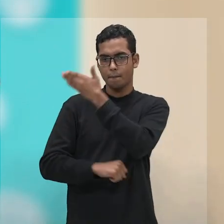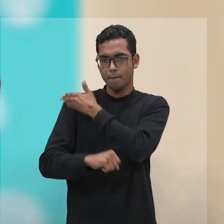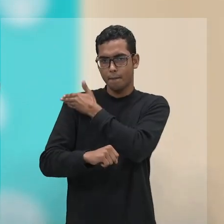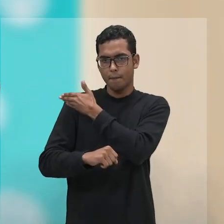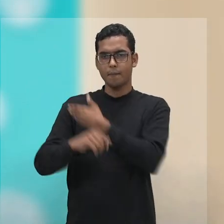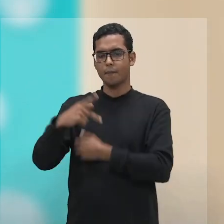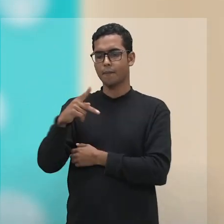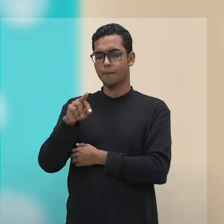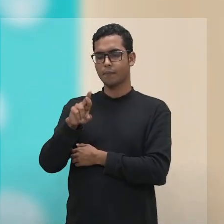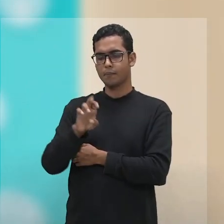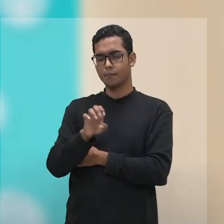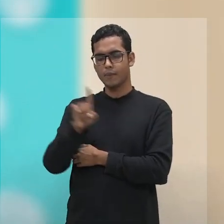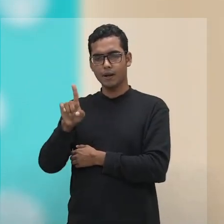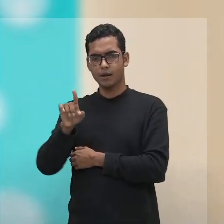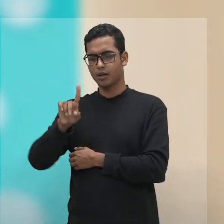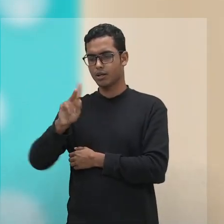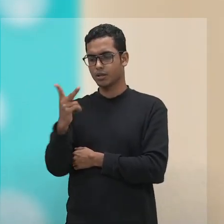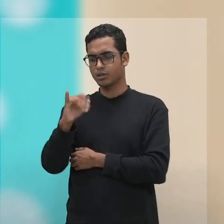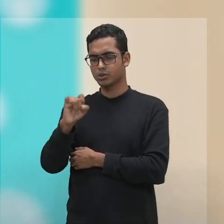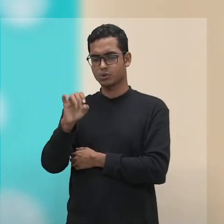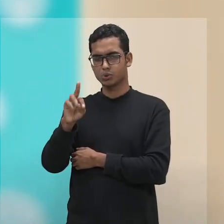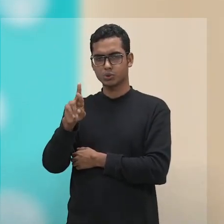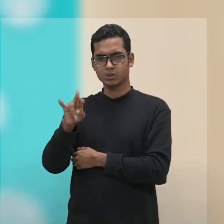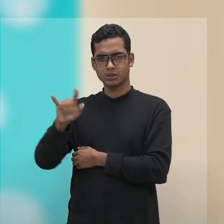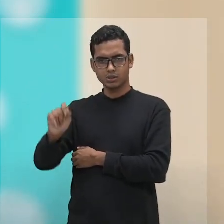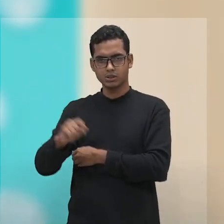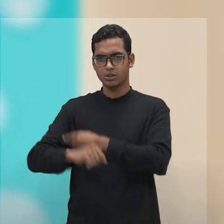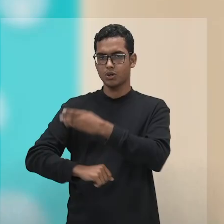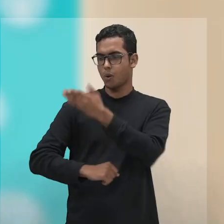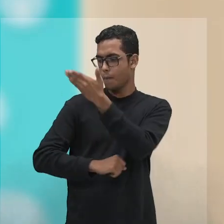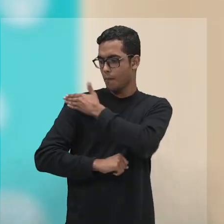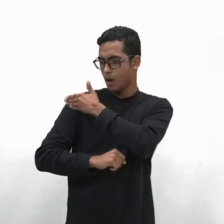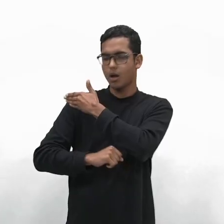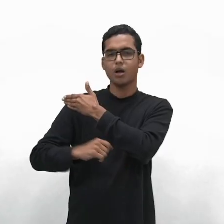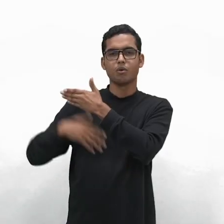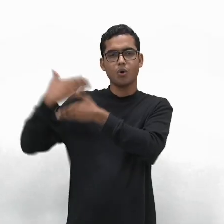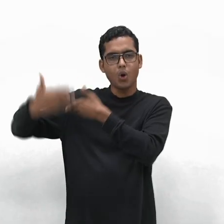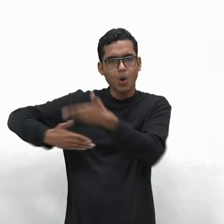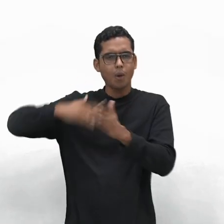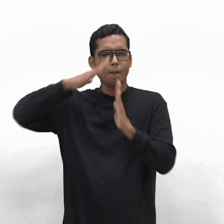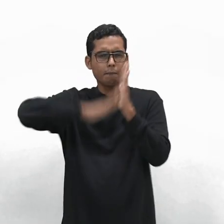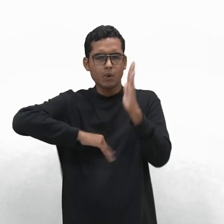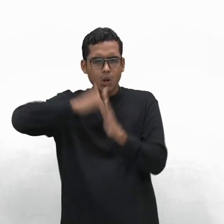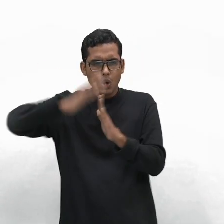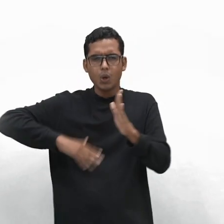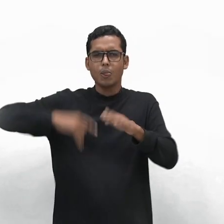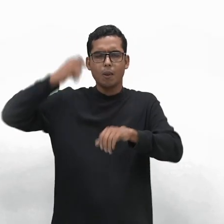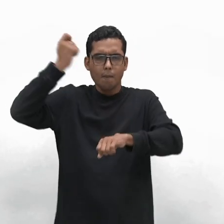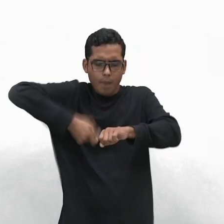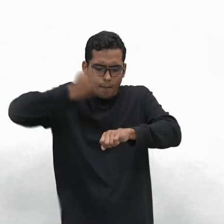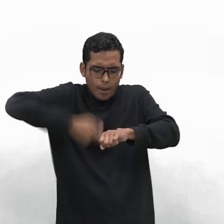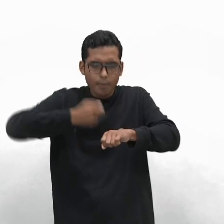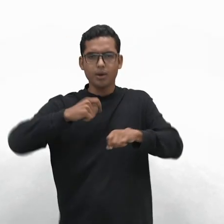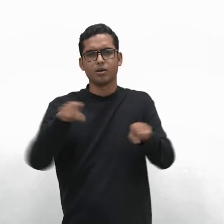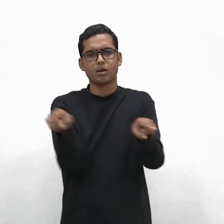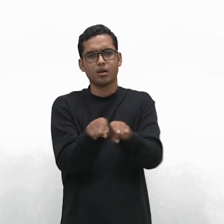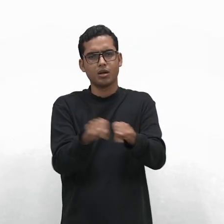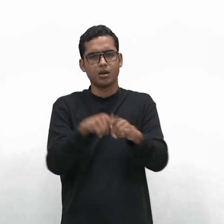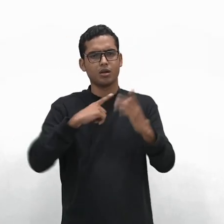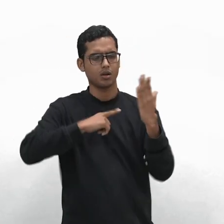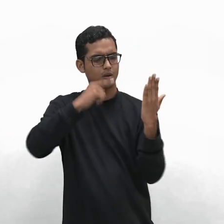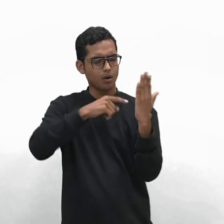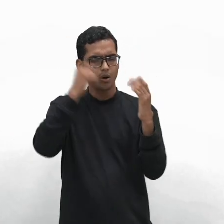período da pré-história, que são pinturas rupestres, esculturas, né, em pedras, cerâmica